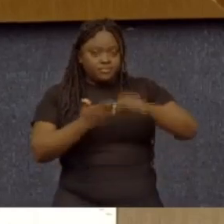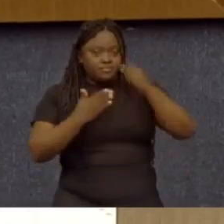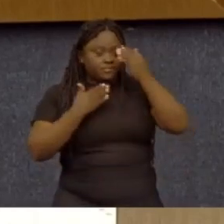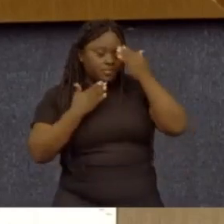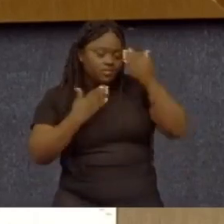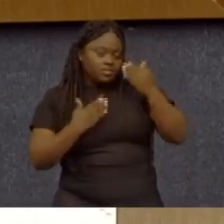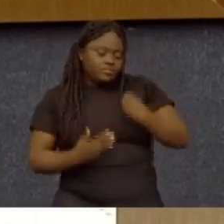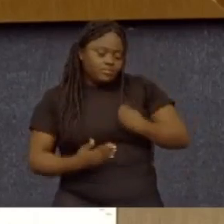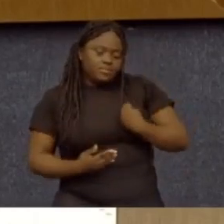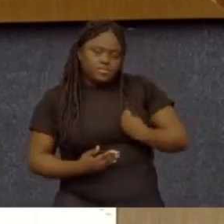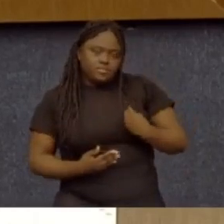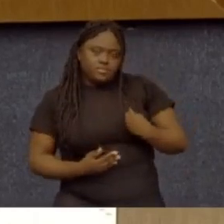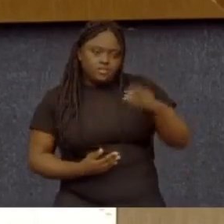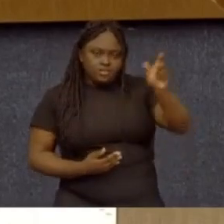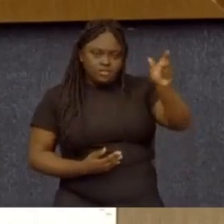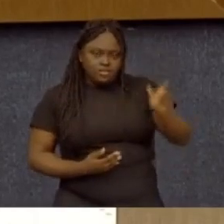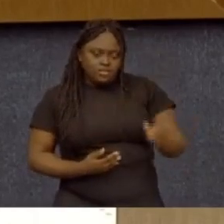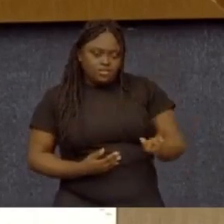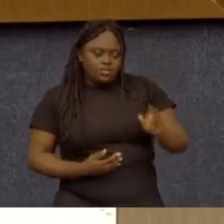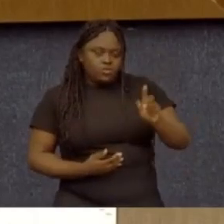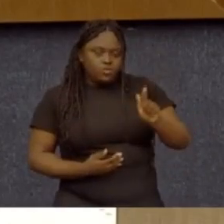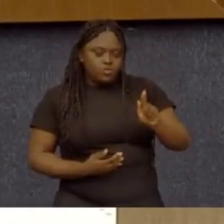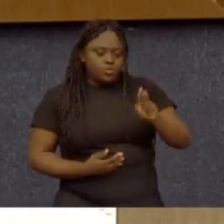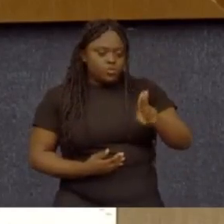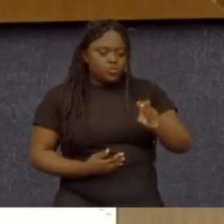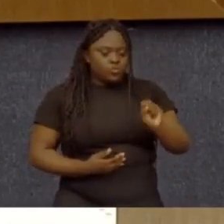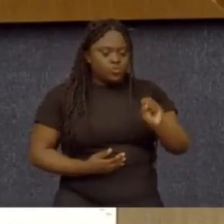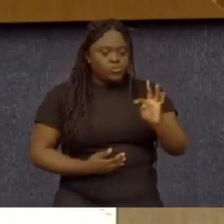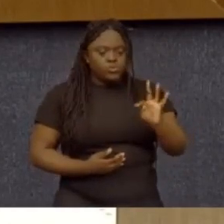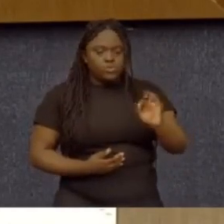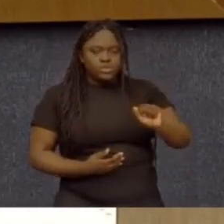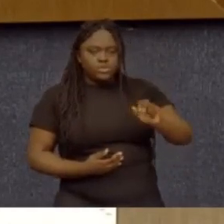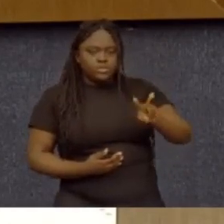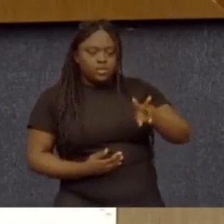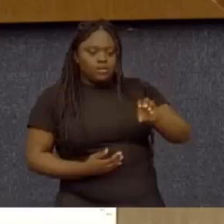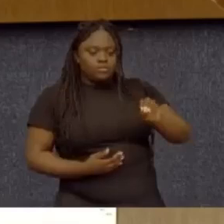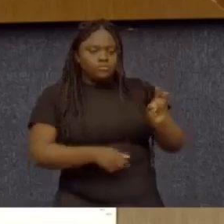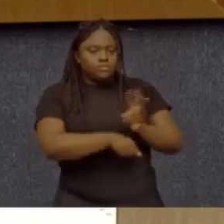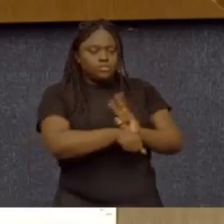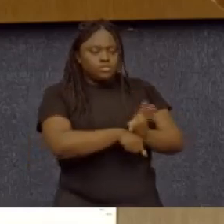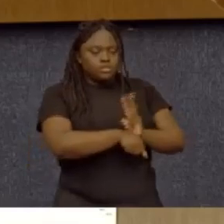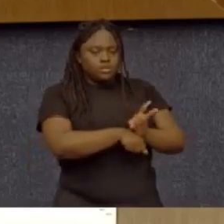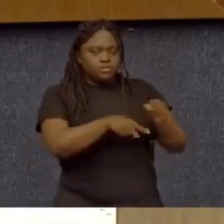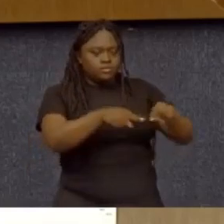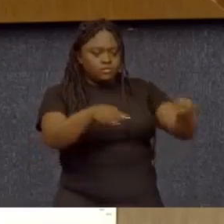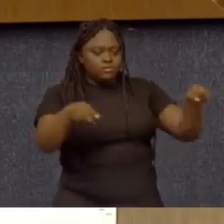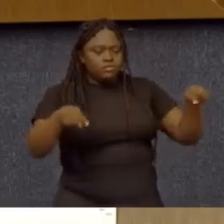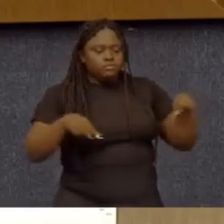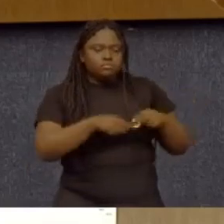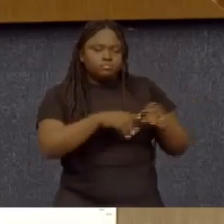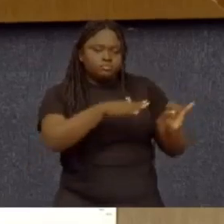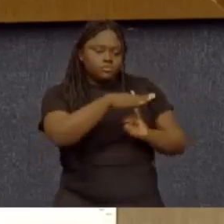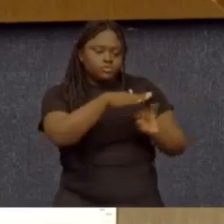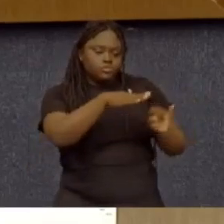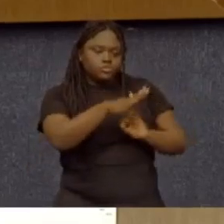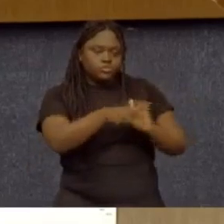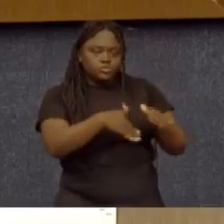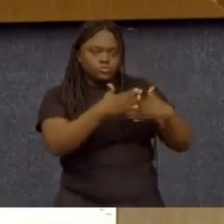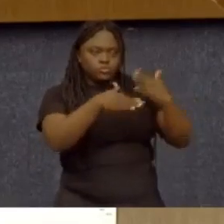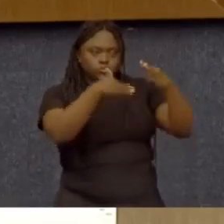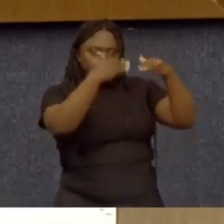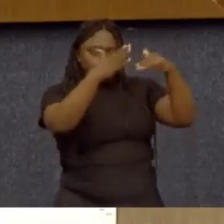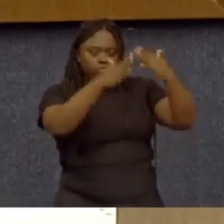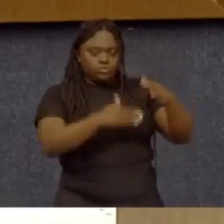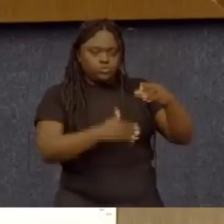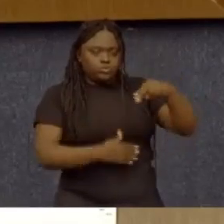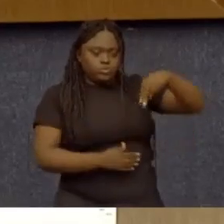Registramos e agradecemos a seguinte presença: Gustavo de Castro Patrício, chefe de gabinete do Instituto de